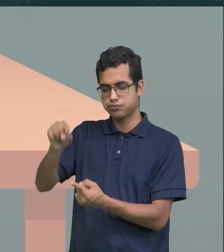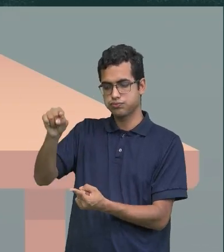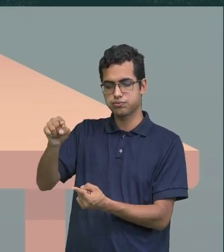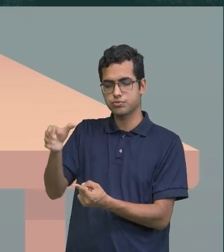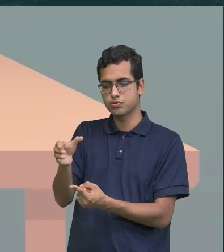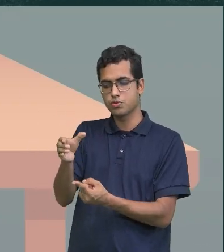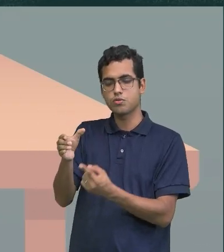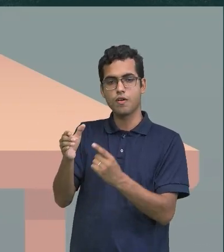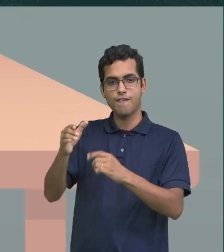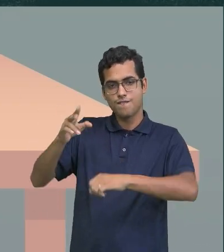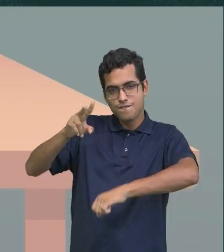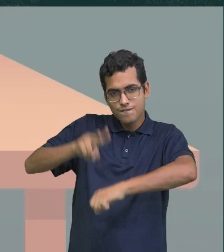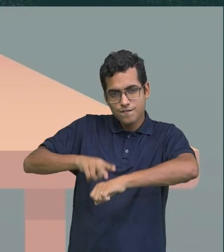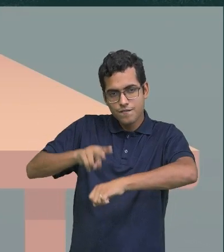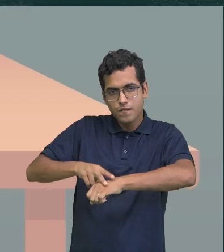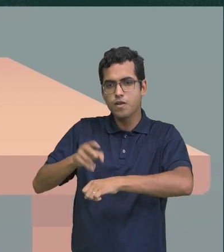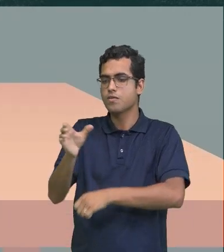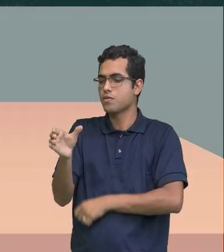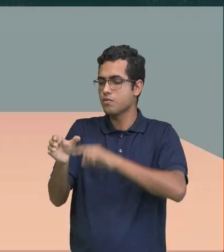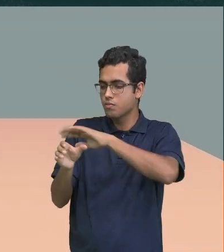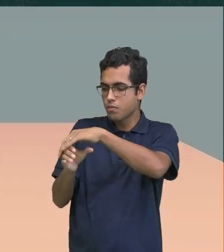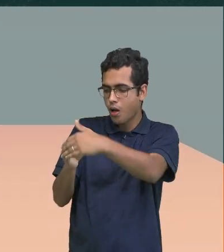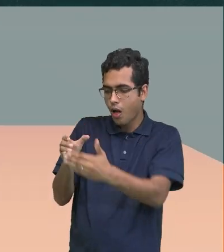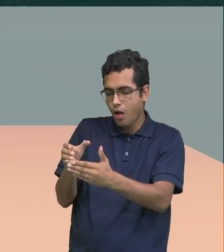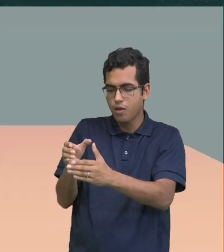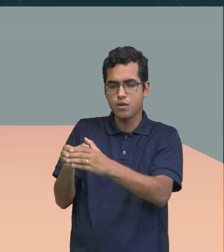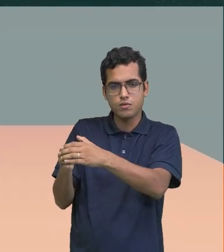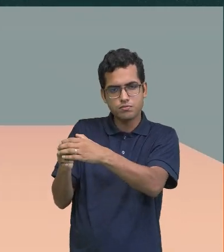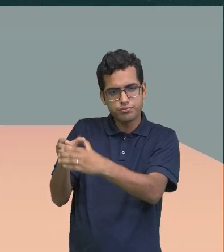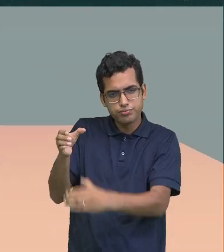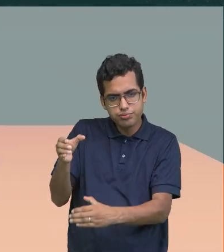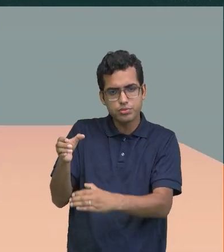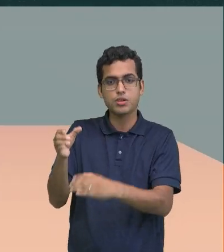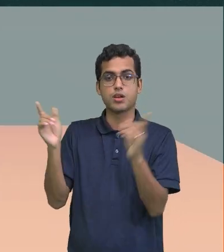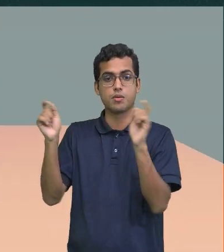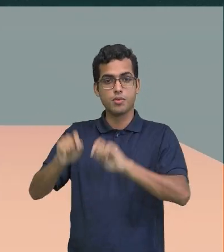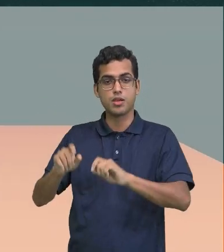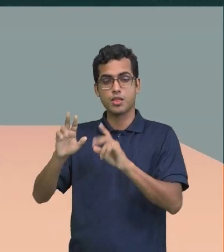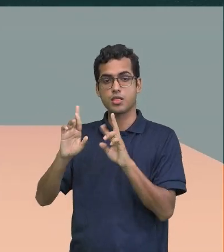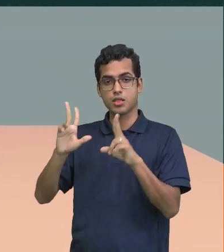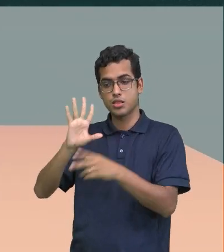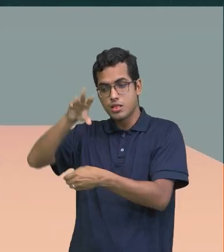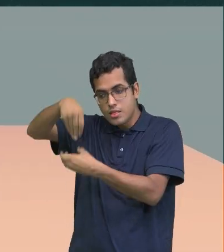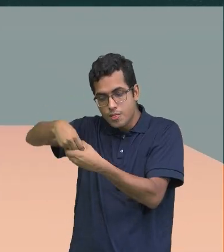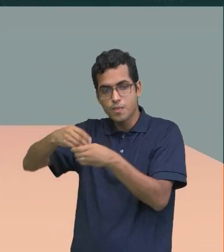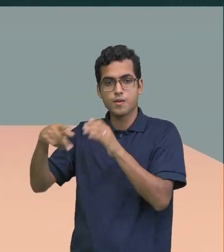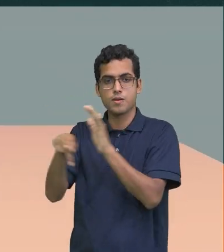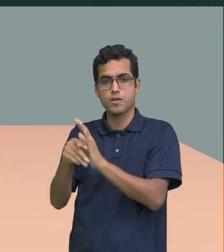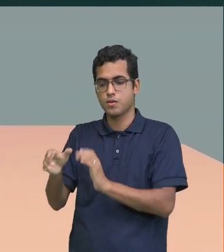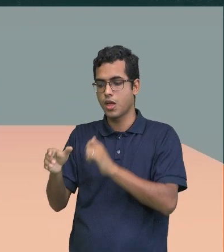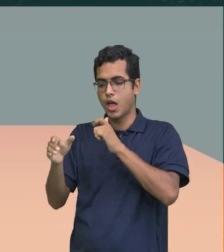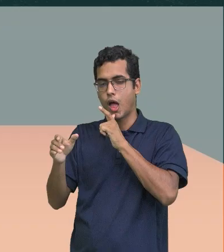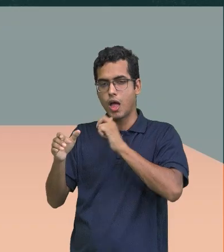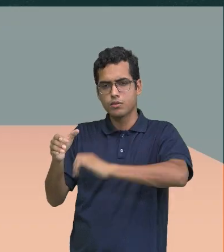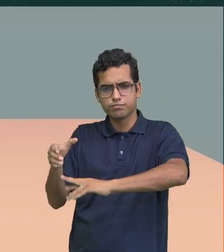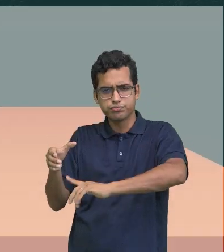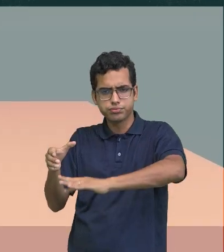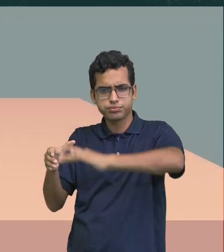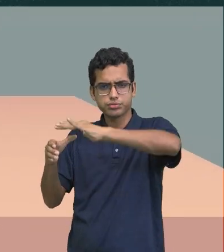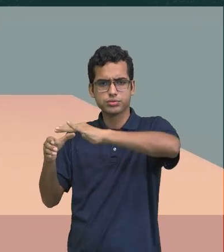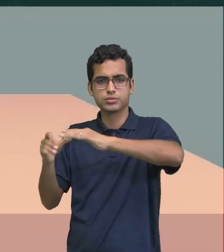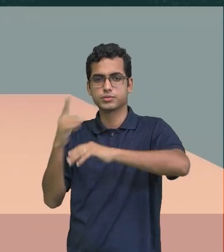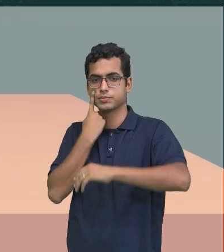a capacidade é diferente. É apenas o espaço interno onde o líquido cabe. Nesta garrafa, por exemplo,